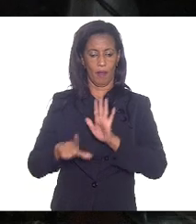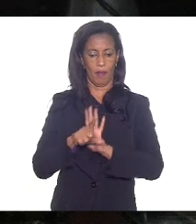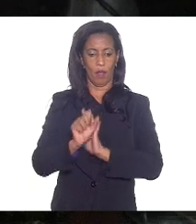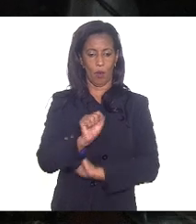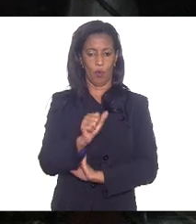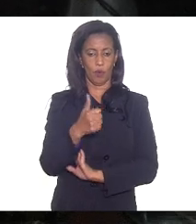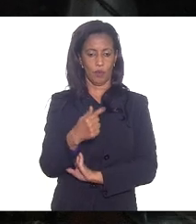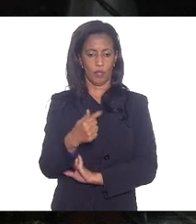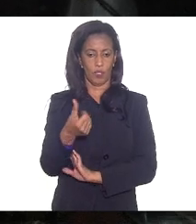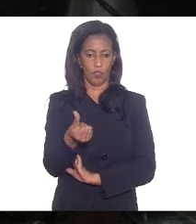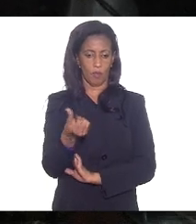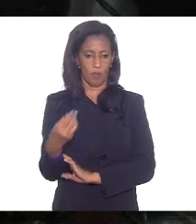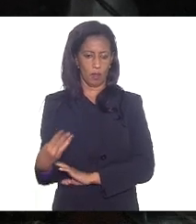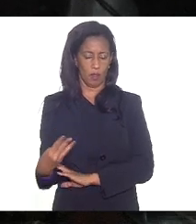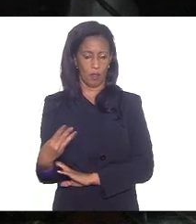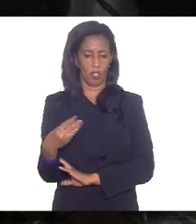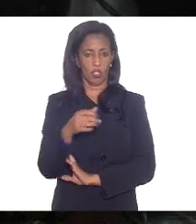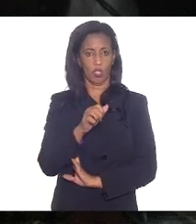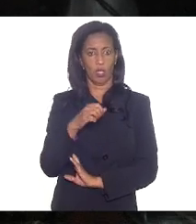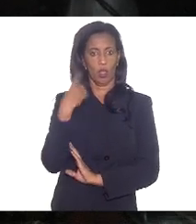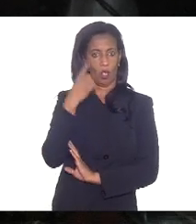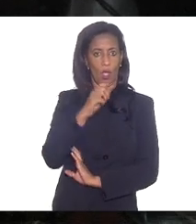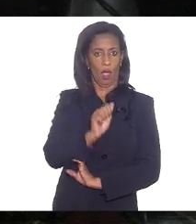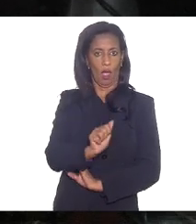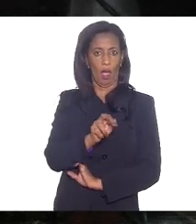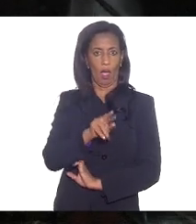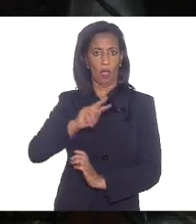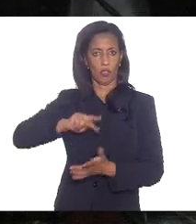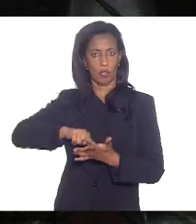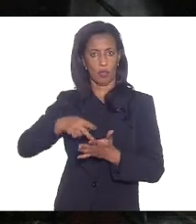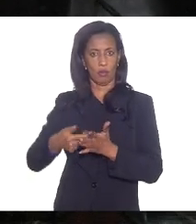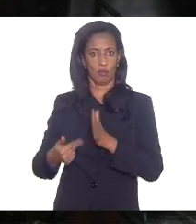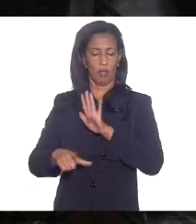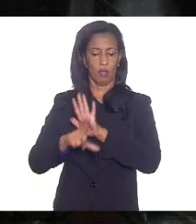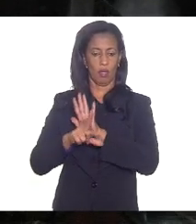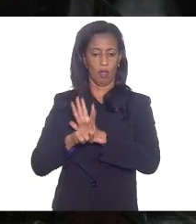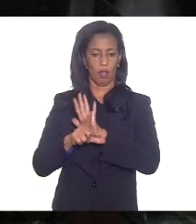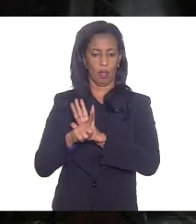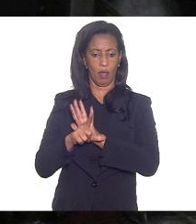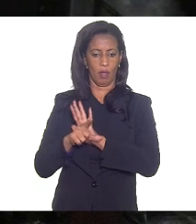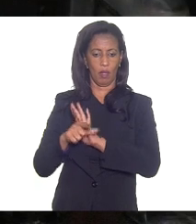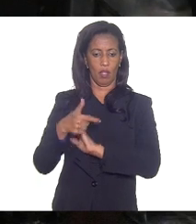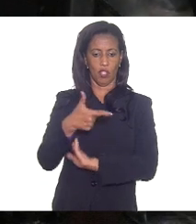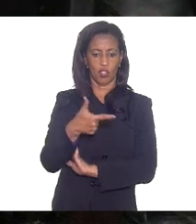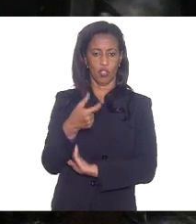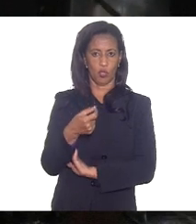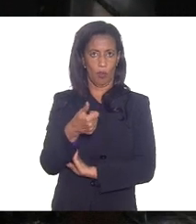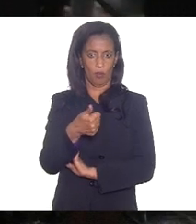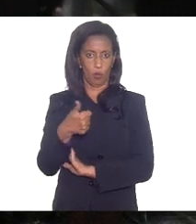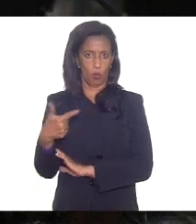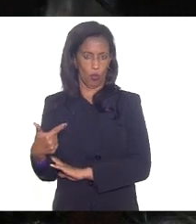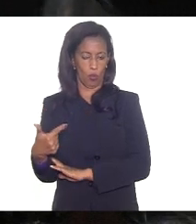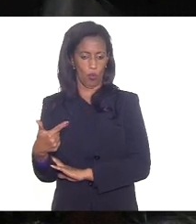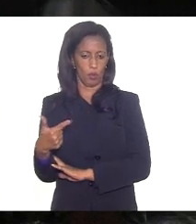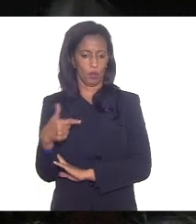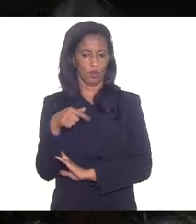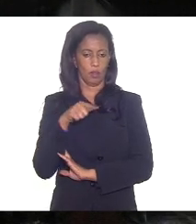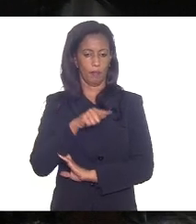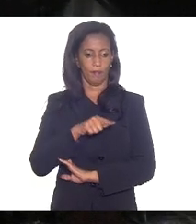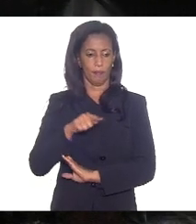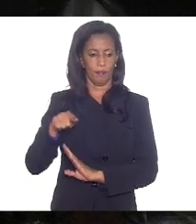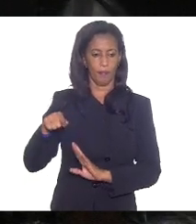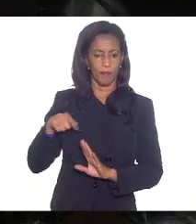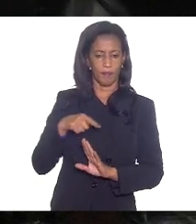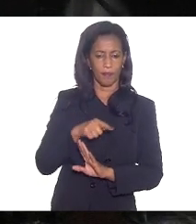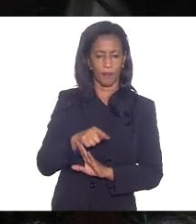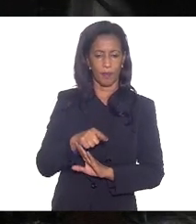de 17, da autoria do deputado Átila Nunes, que altera a lei 6.233 de 7 de maio de 2012 para obrigar a instalação nos